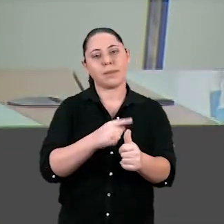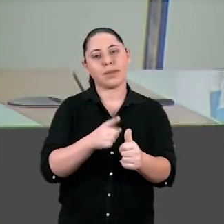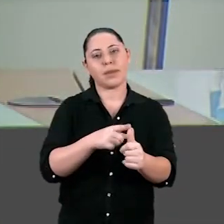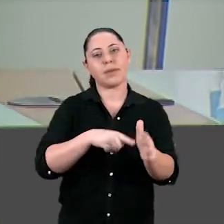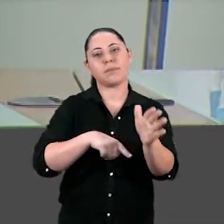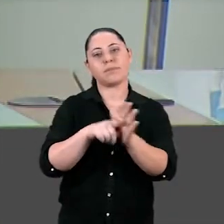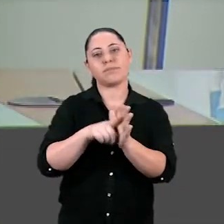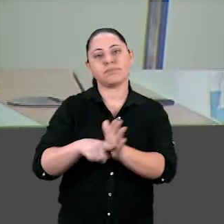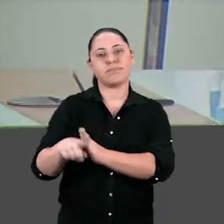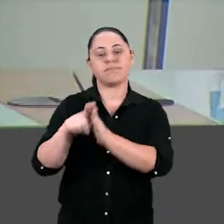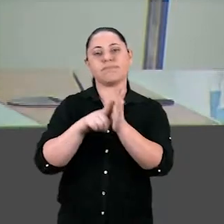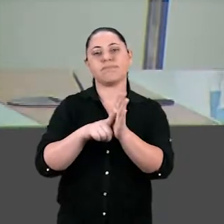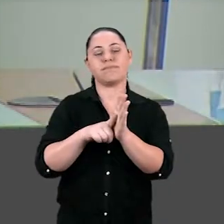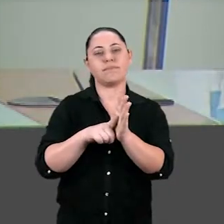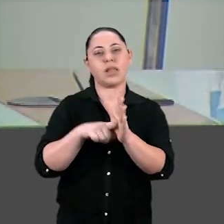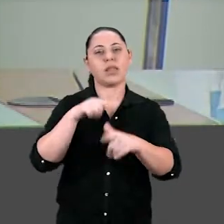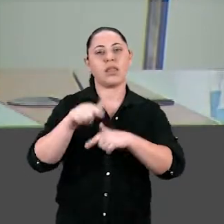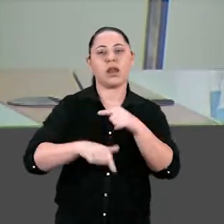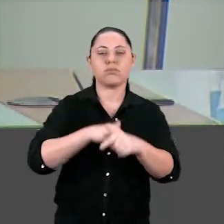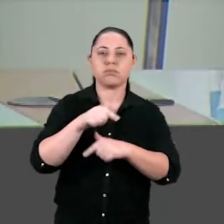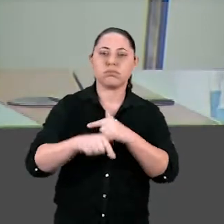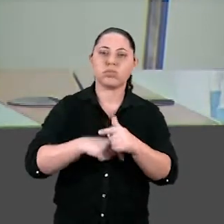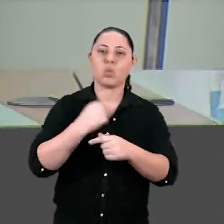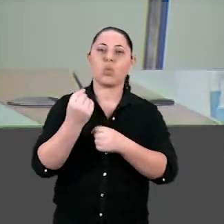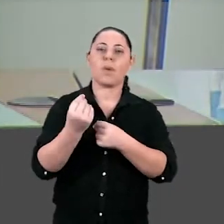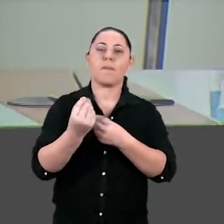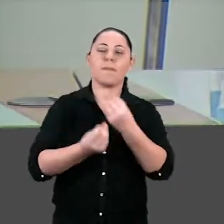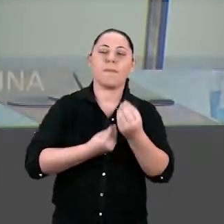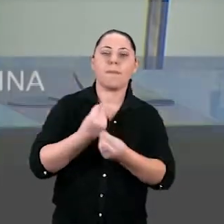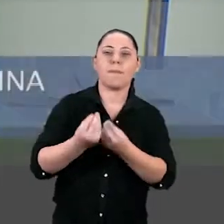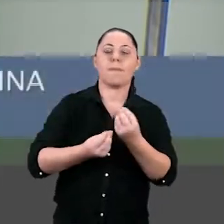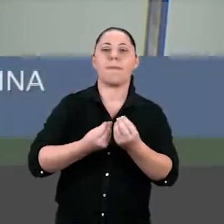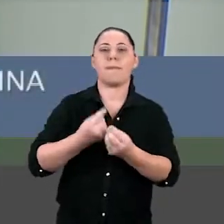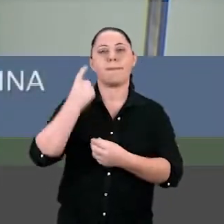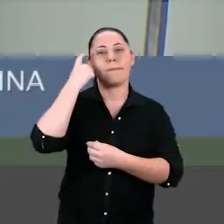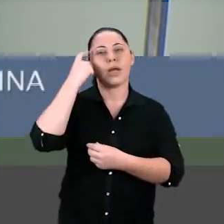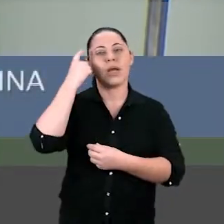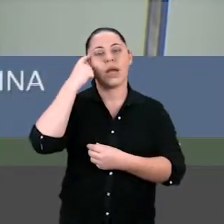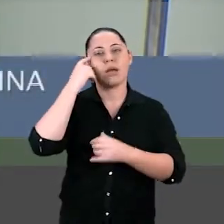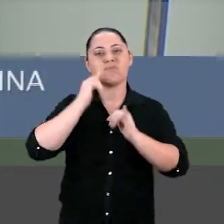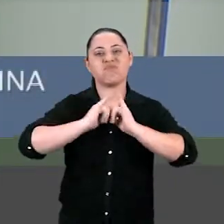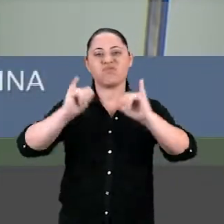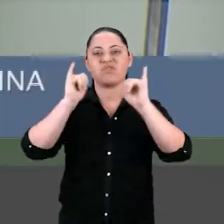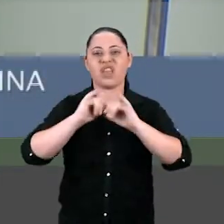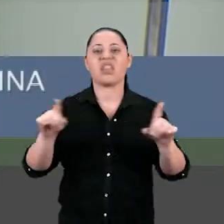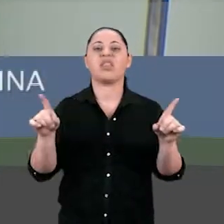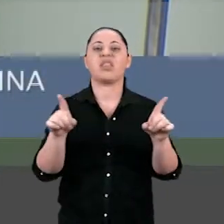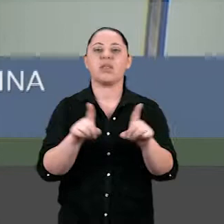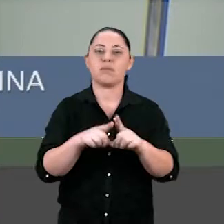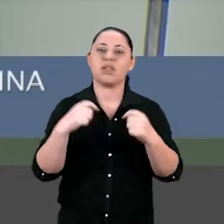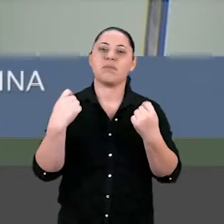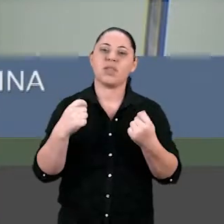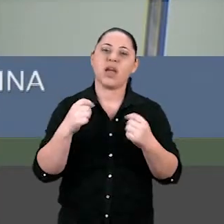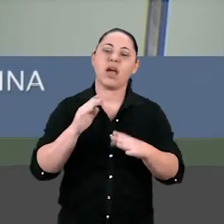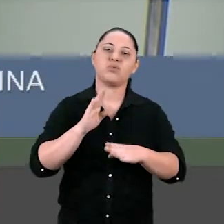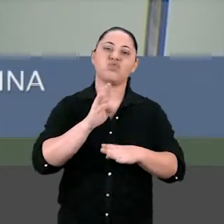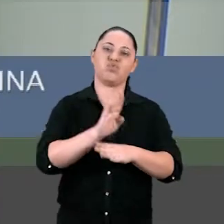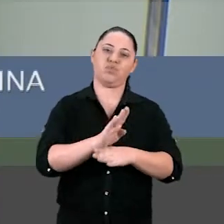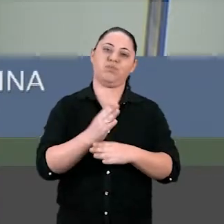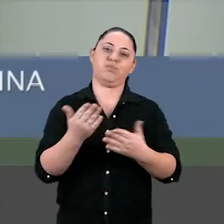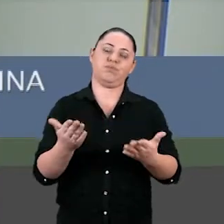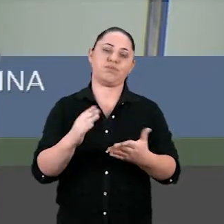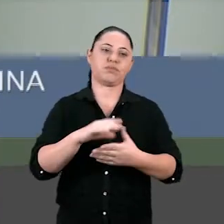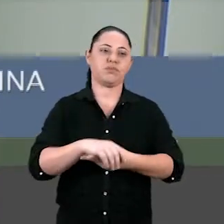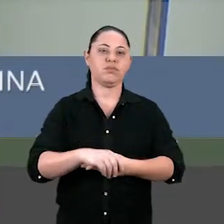reação, o porquê dessa exclusão e como isso se reflete nos instrumentos de comunicação à disposição de todos. E eu termino